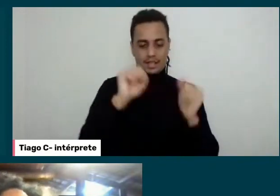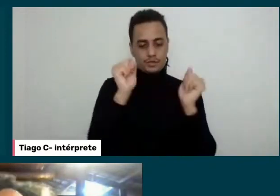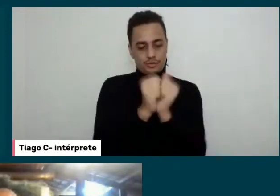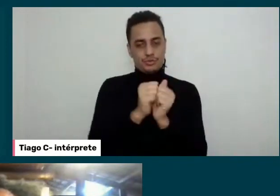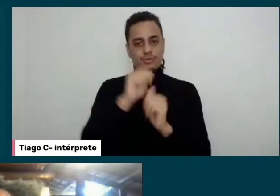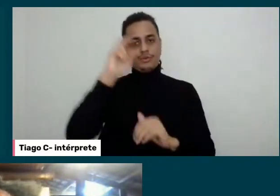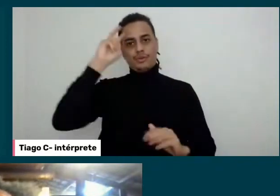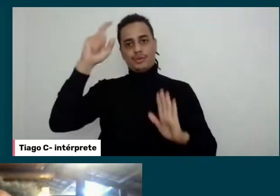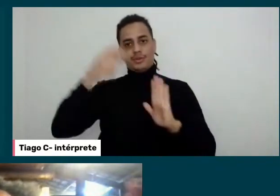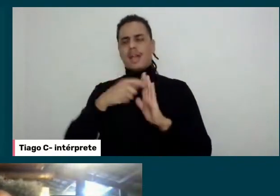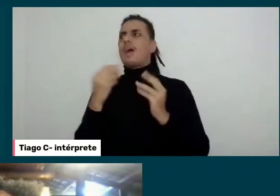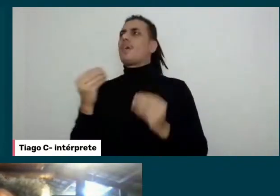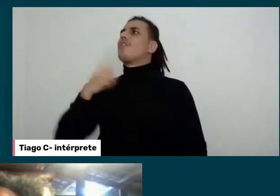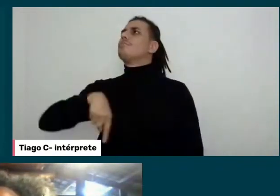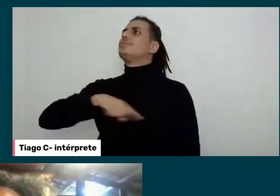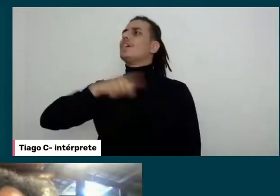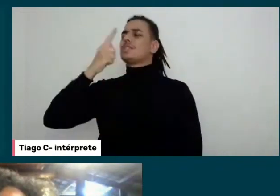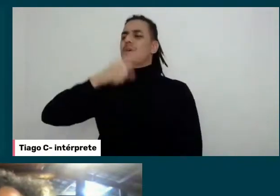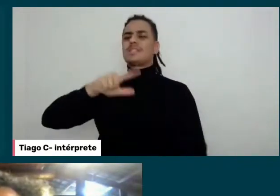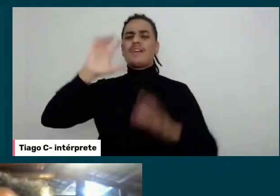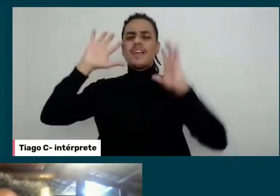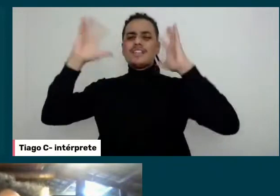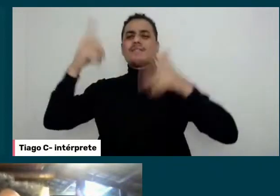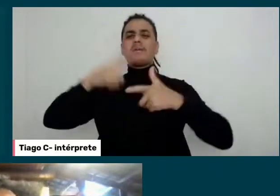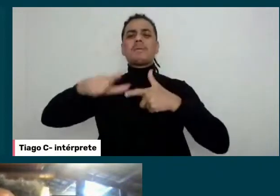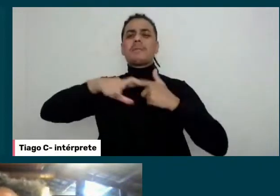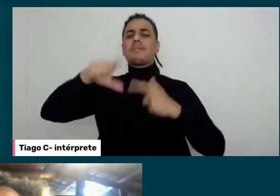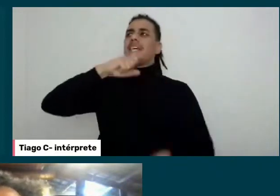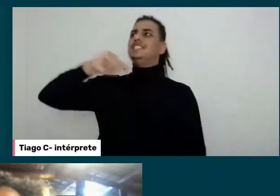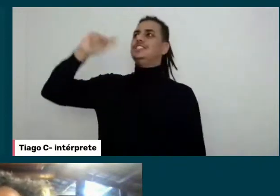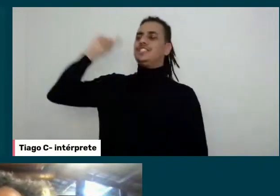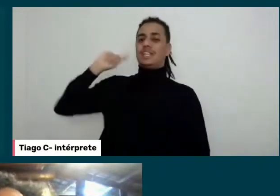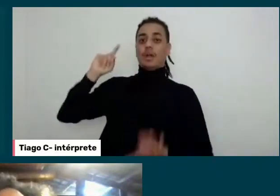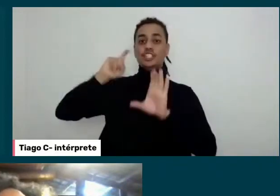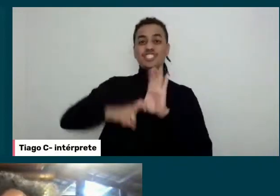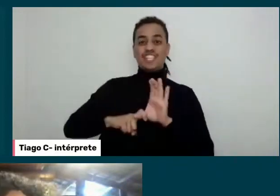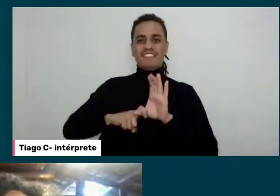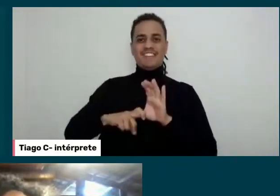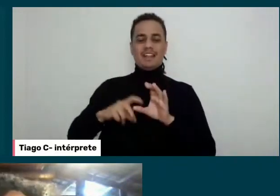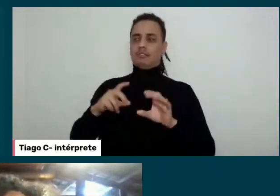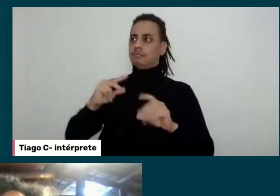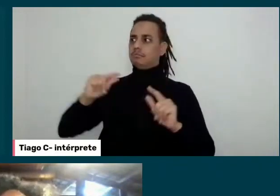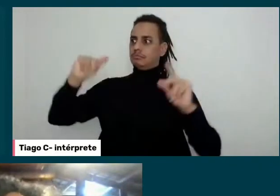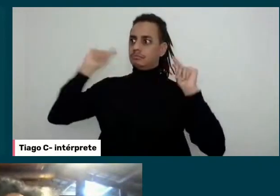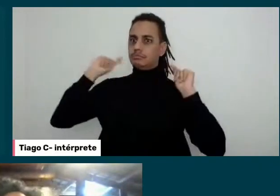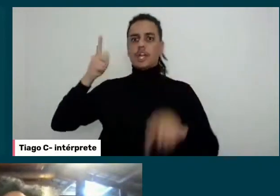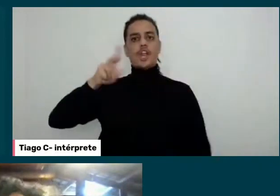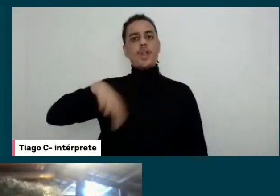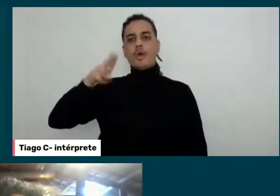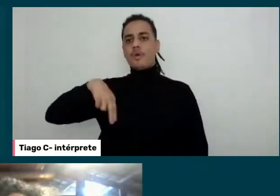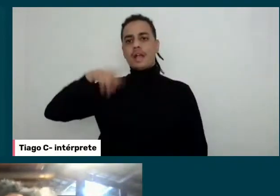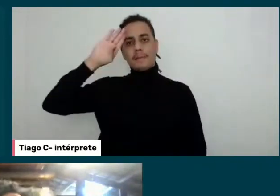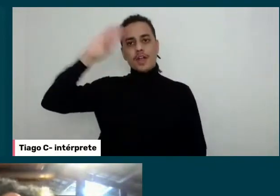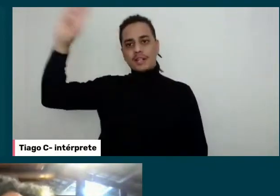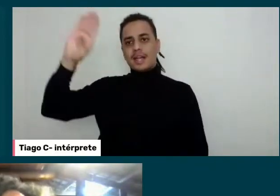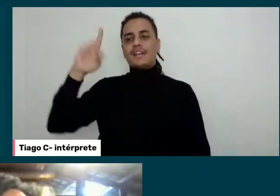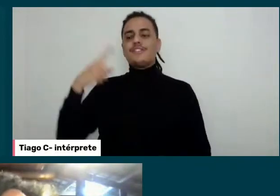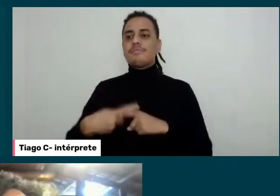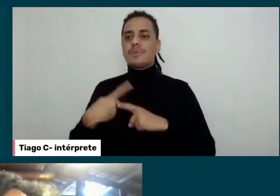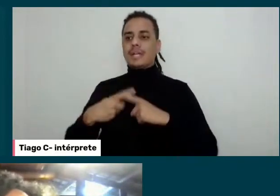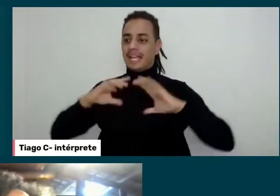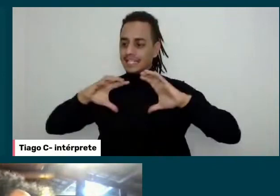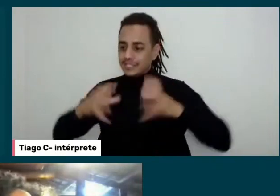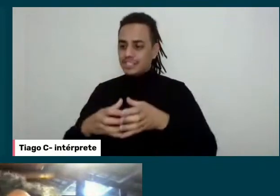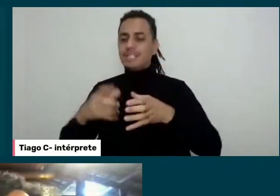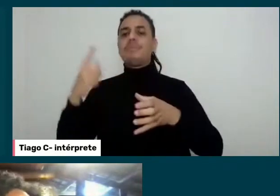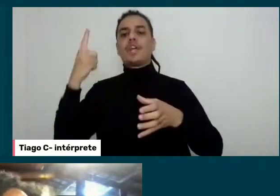Como a gente conseguiu resolver problemas antigos de dívidas técnicas que nunca eram priorizadas, porque o time pôde finalmente